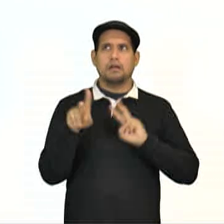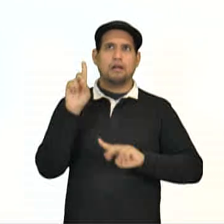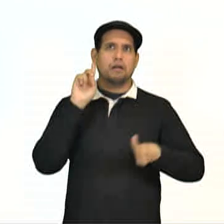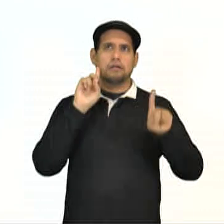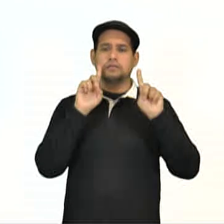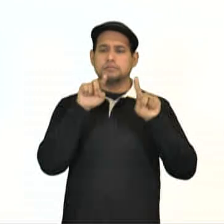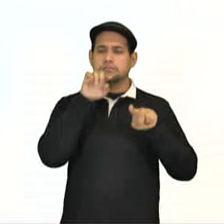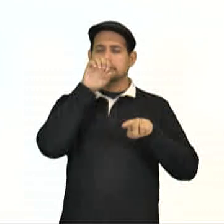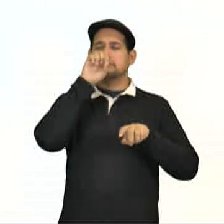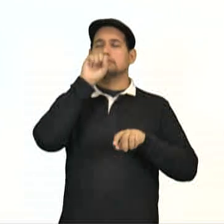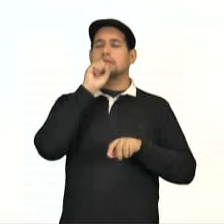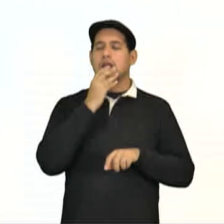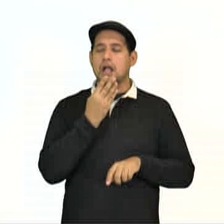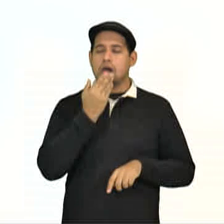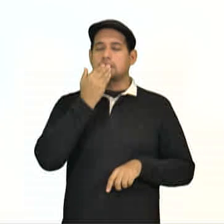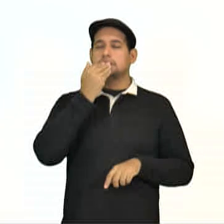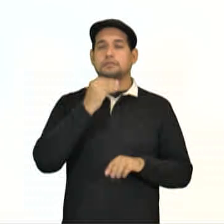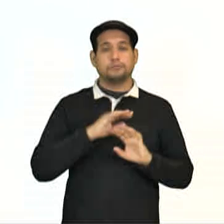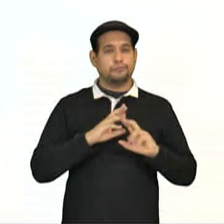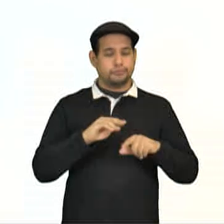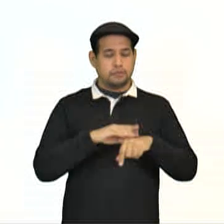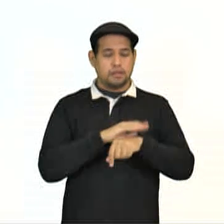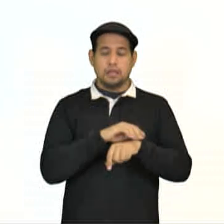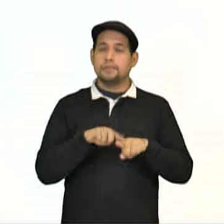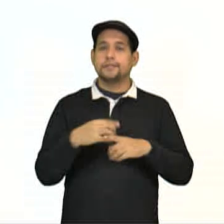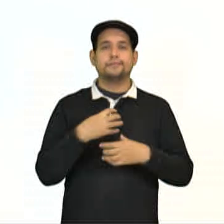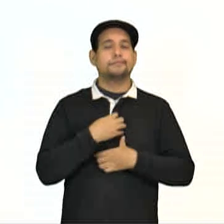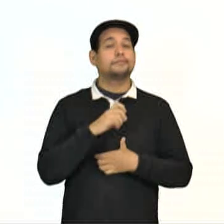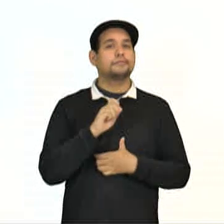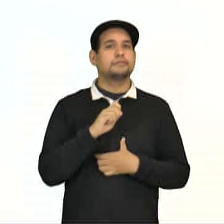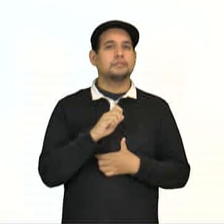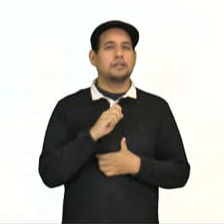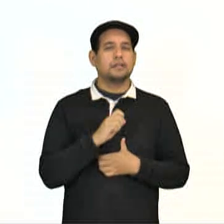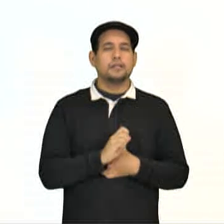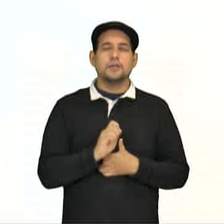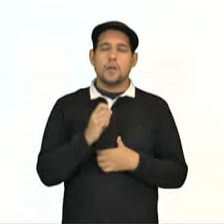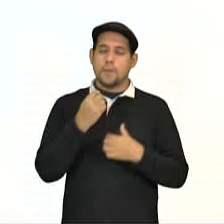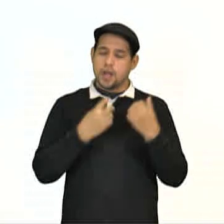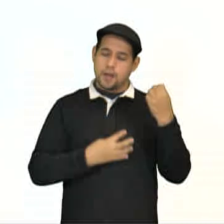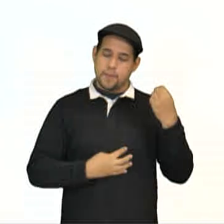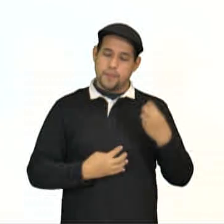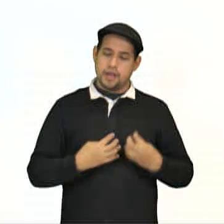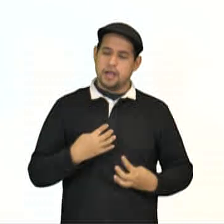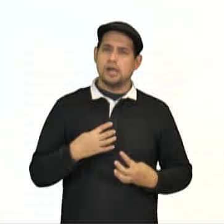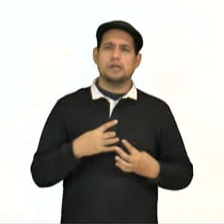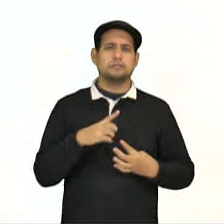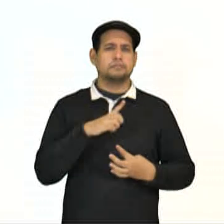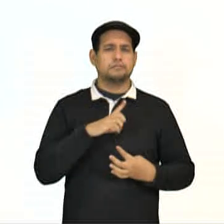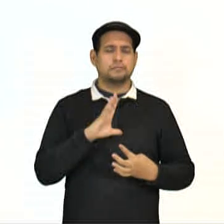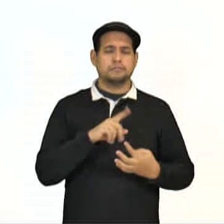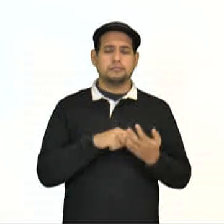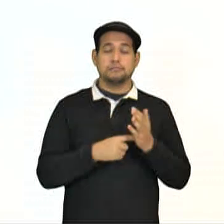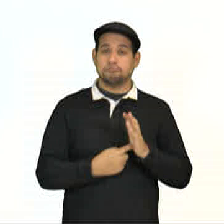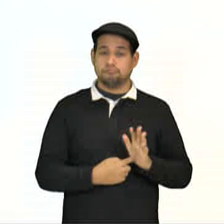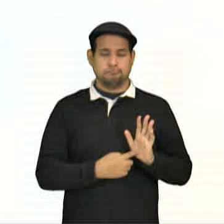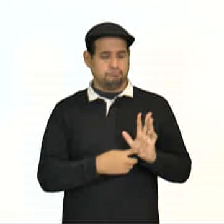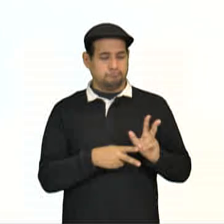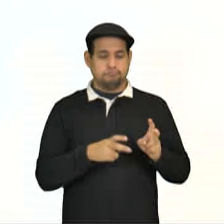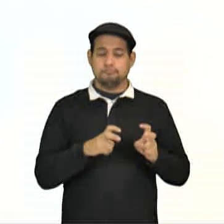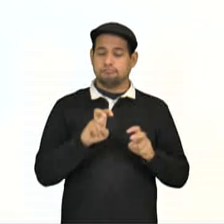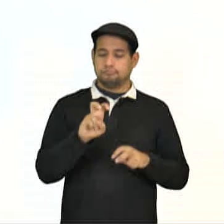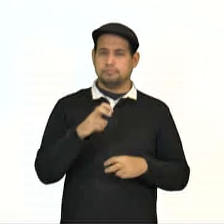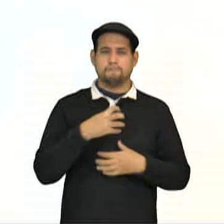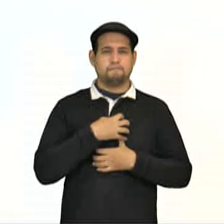audição, olfato, paladar e tato, para gerar um efeito discursivo. Então, quando tem a presença desses